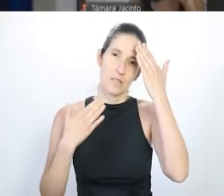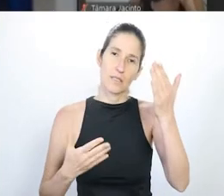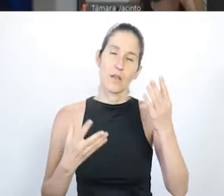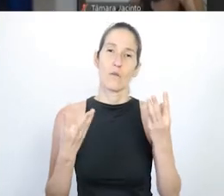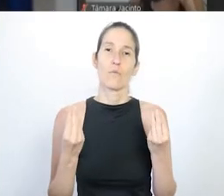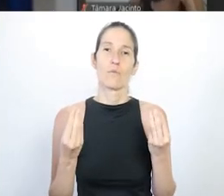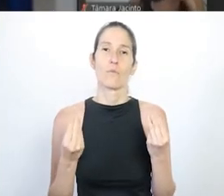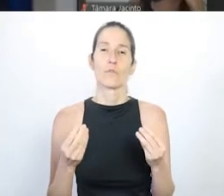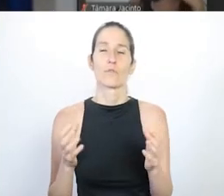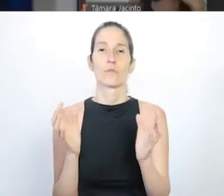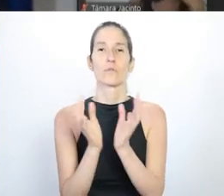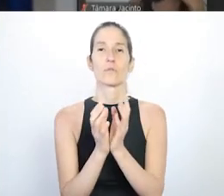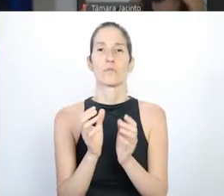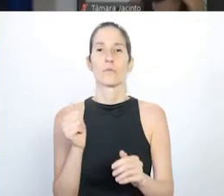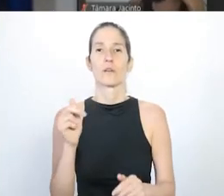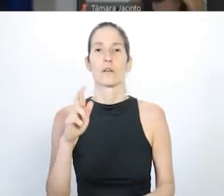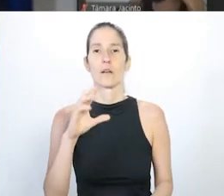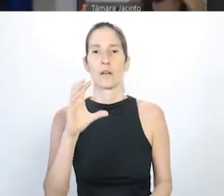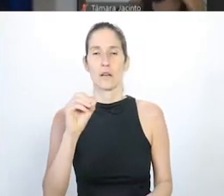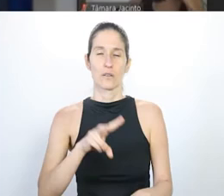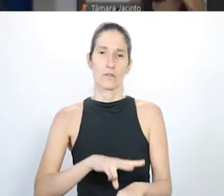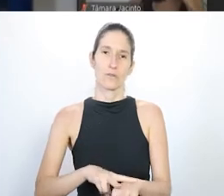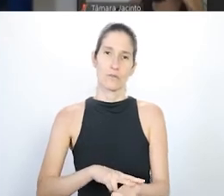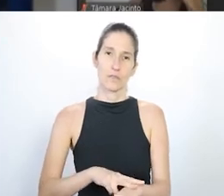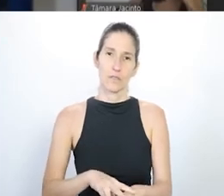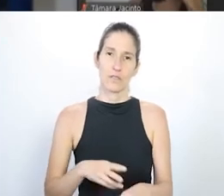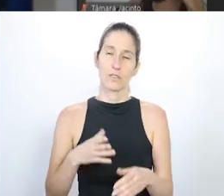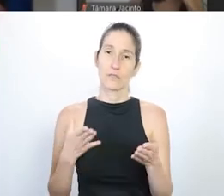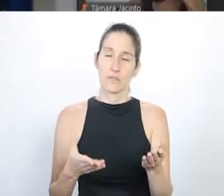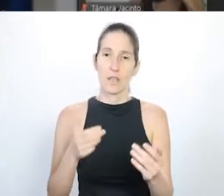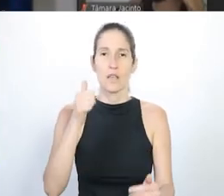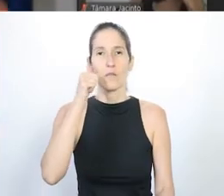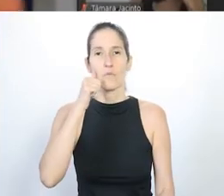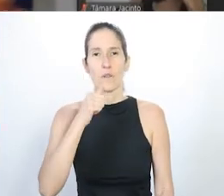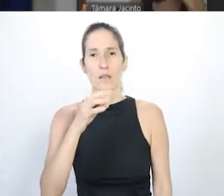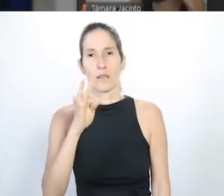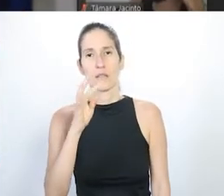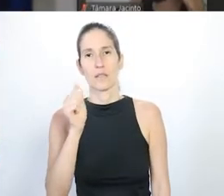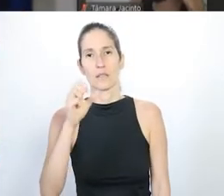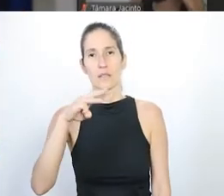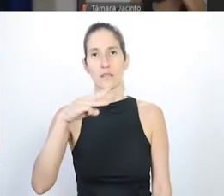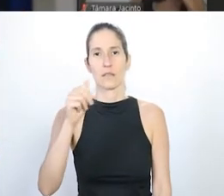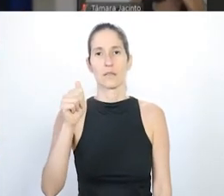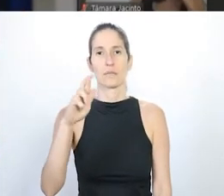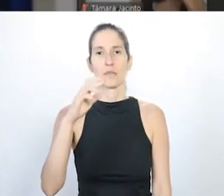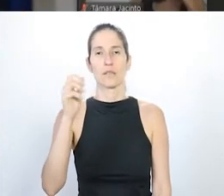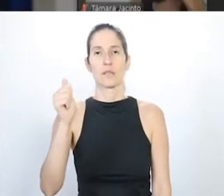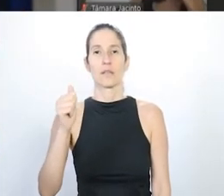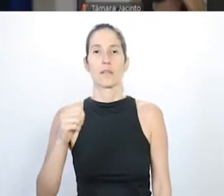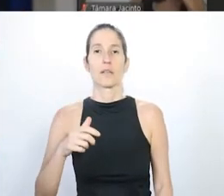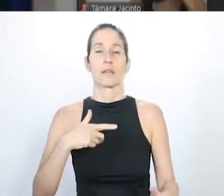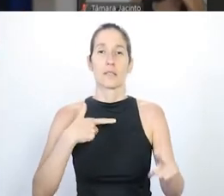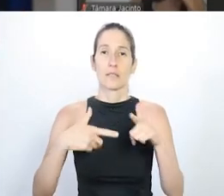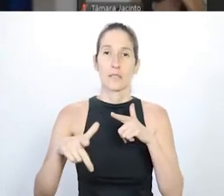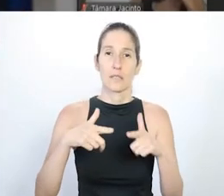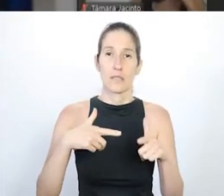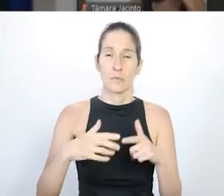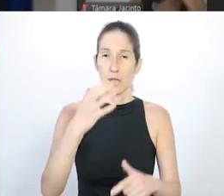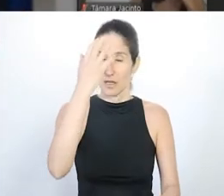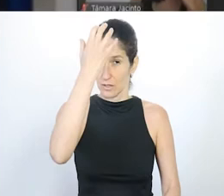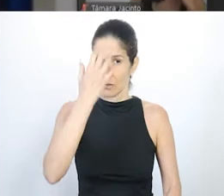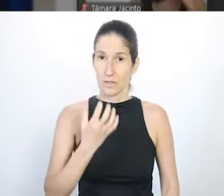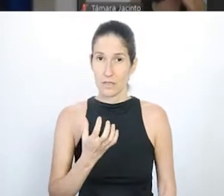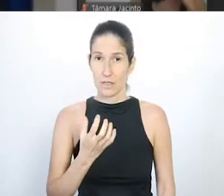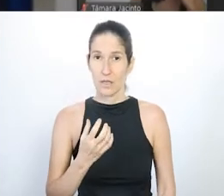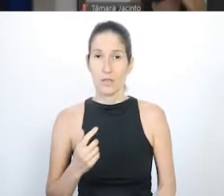um trabalho sério, um trabalho que revelou muita gente, inclusive, para o Centro-Oeste. Porque